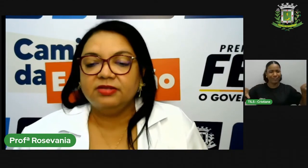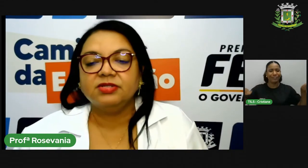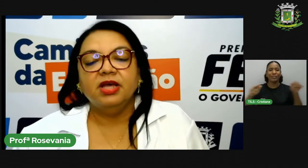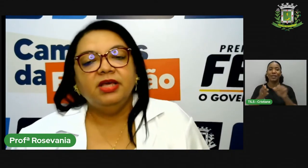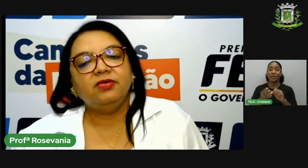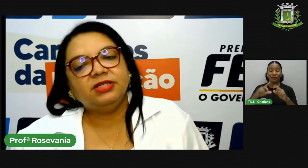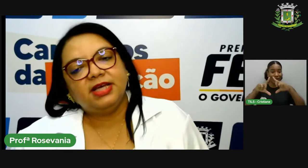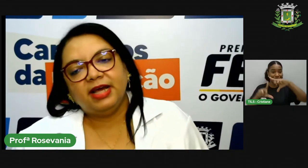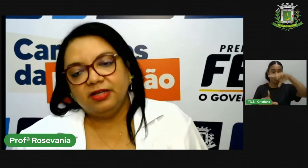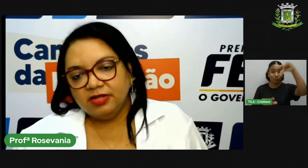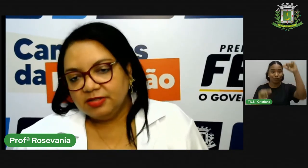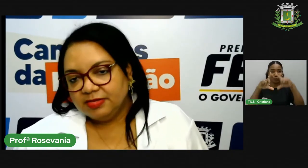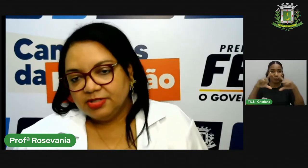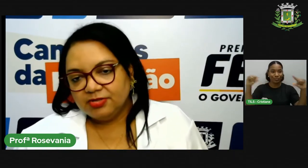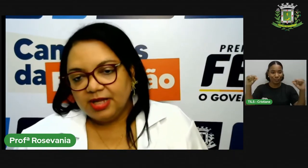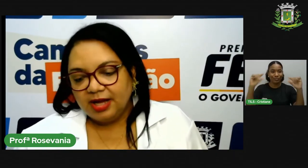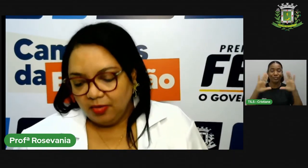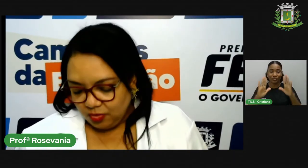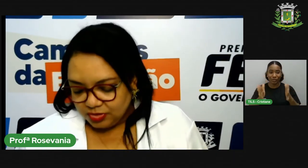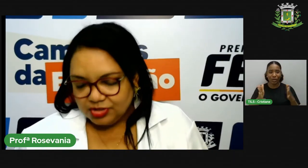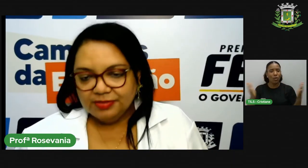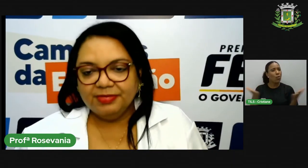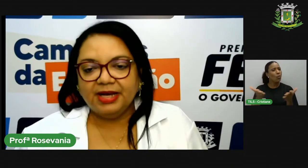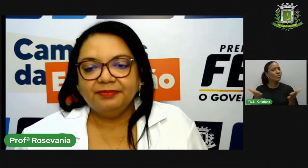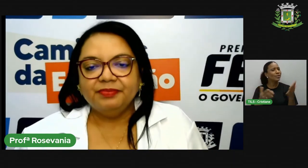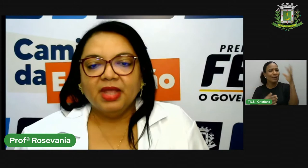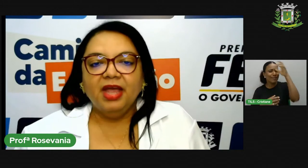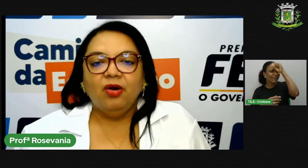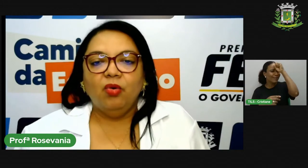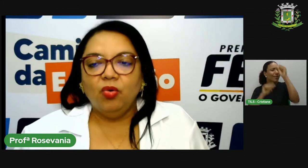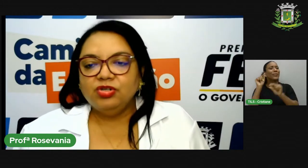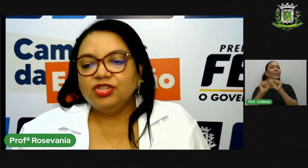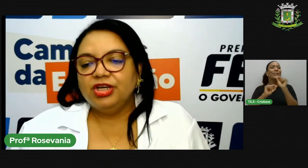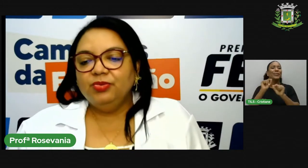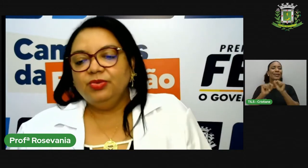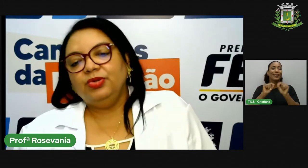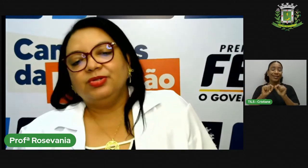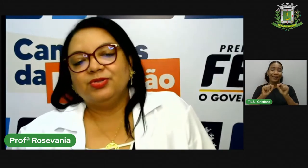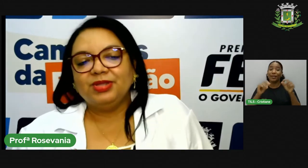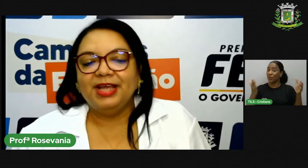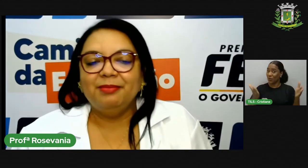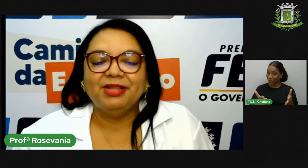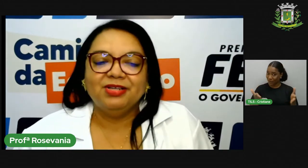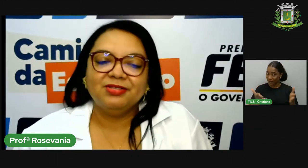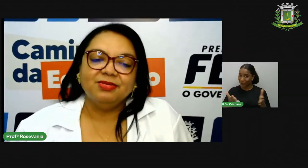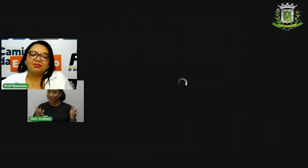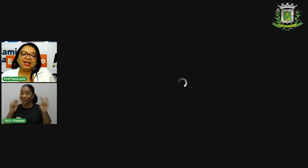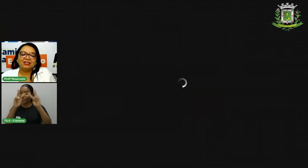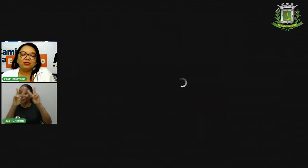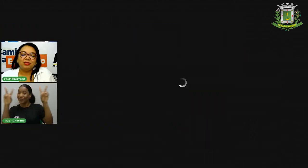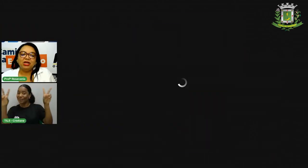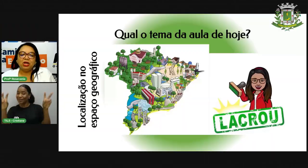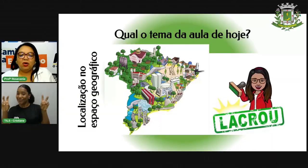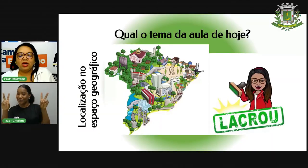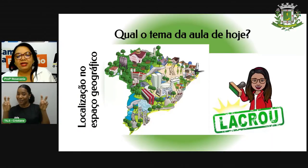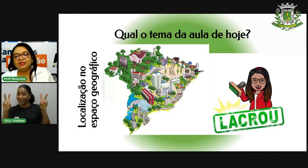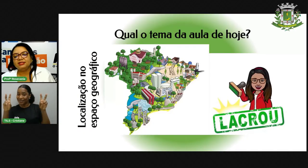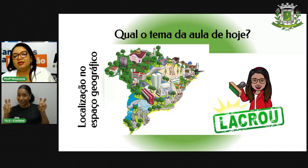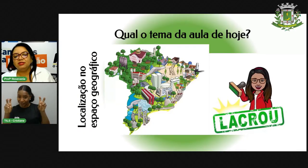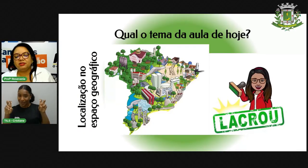dos ventos, e o que será que nós vamos estudar hoje, né? Hoje, o nosso tema, nós vamos falar sobre